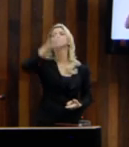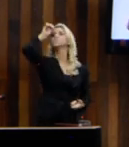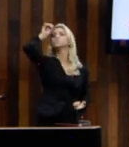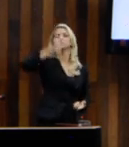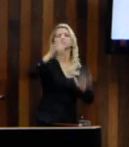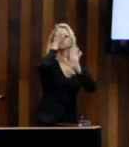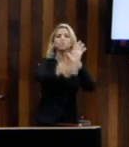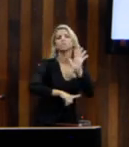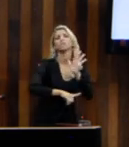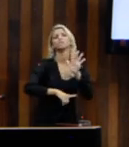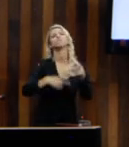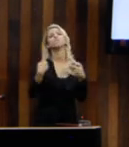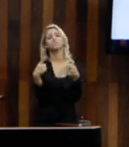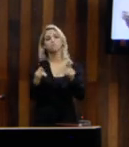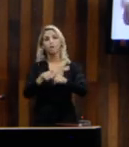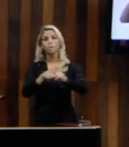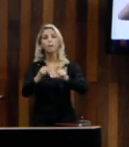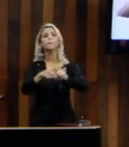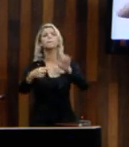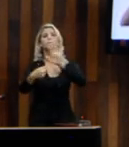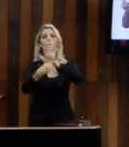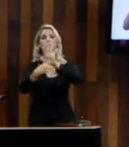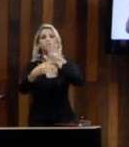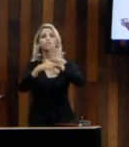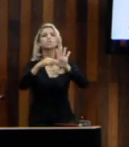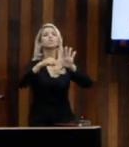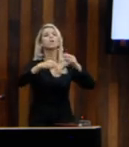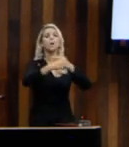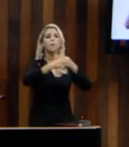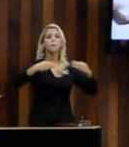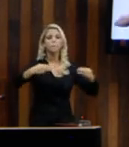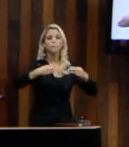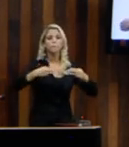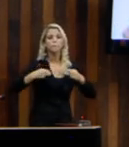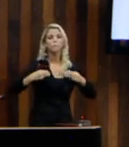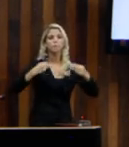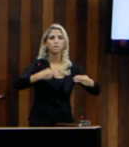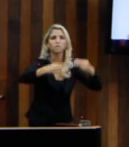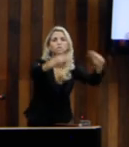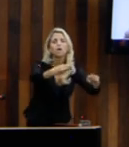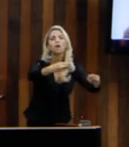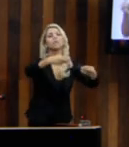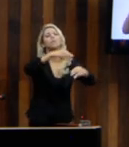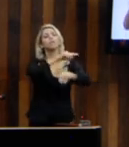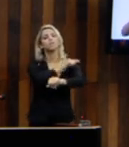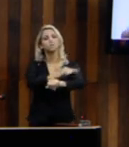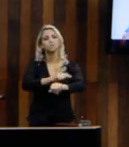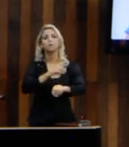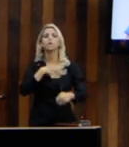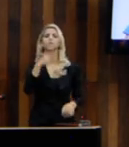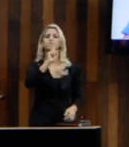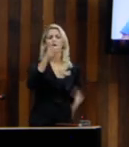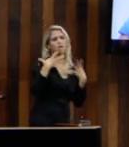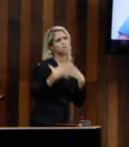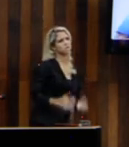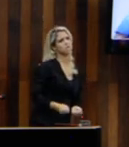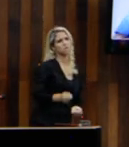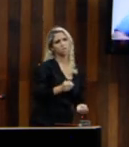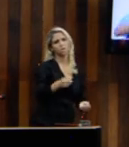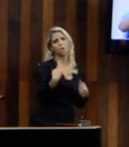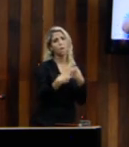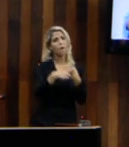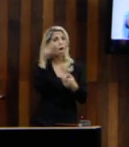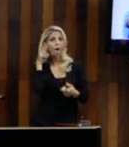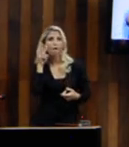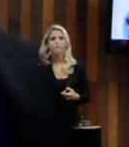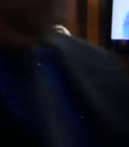até o Ministério da Educação. Porque ele estava queimando o livro das crianças na minha frente. E eu não adotei isso. Eu